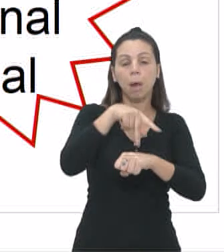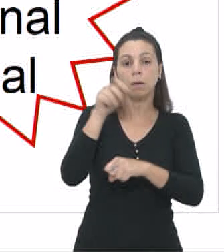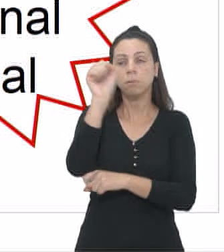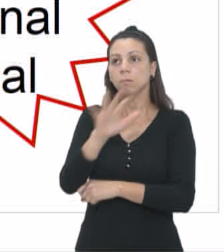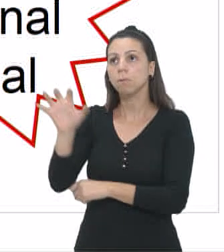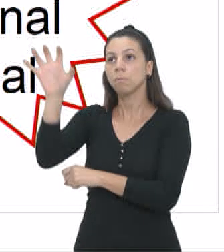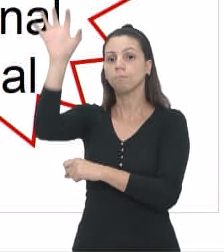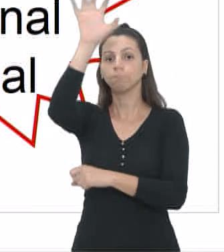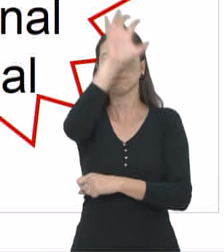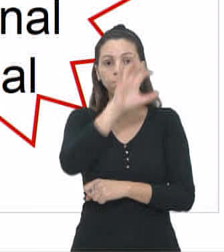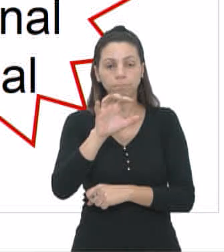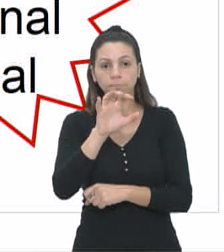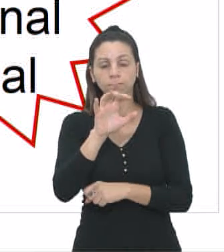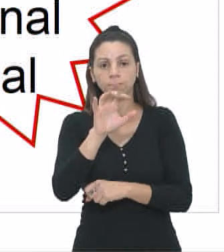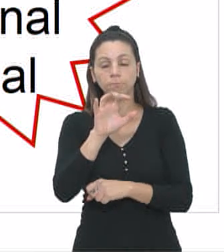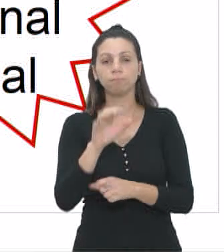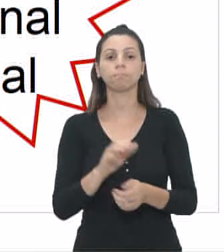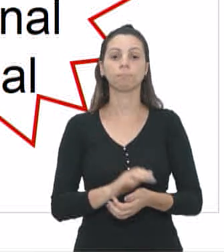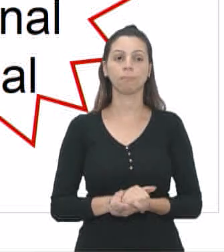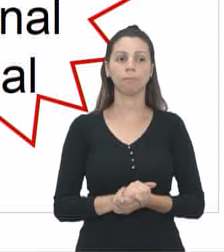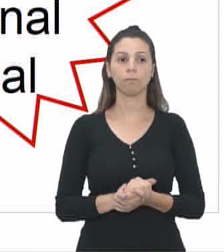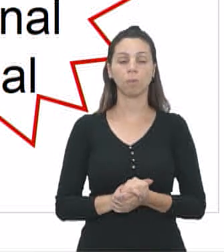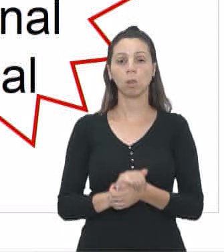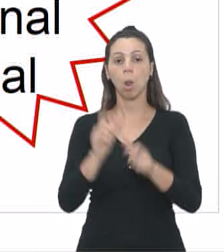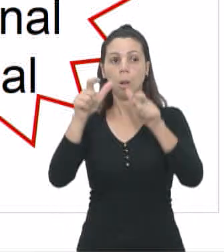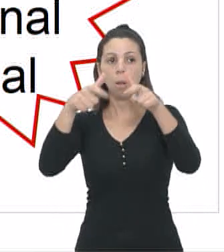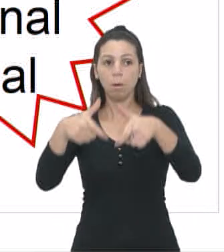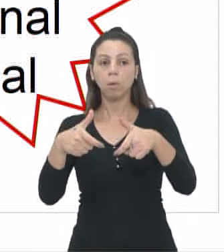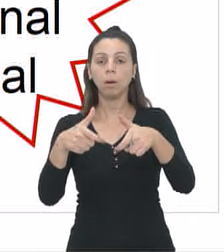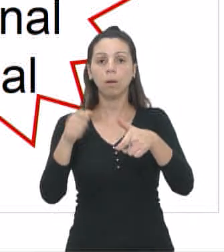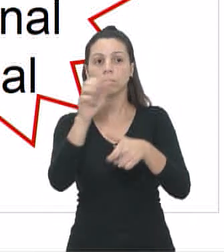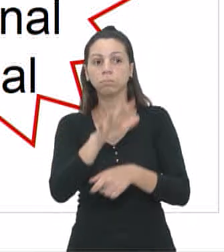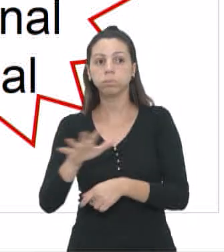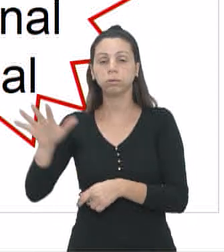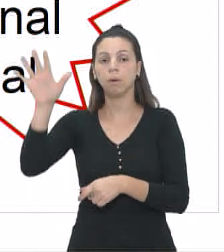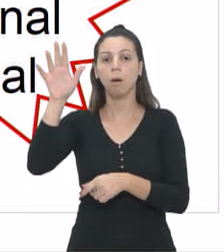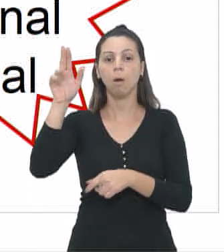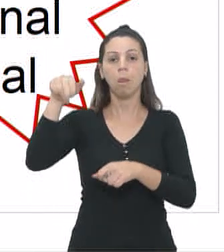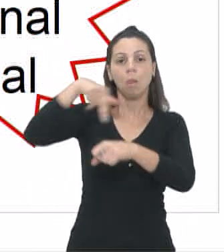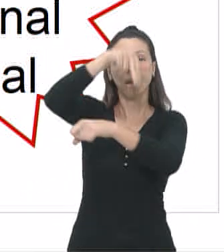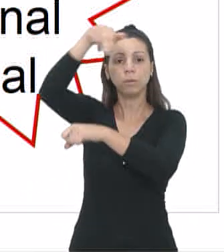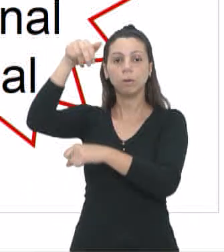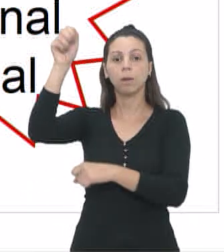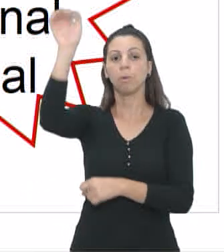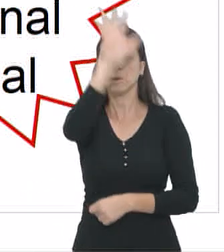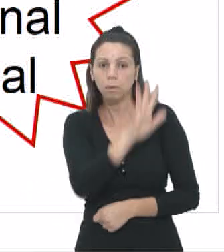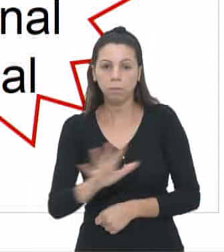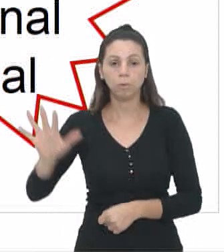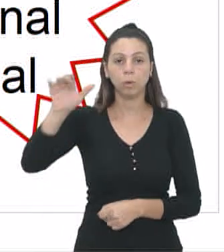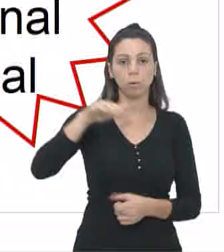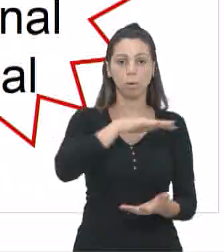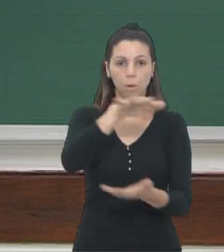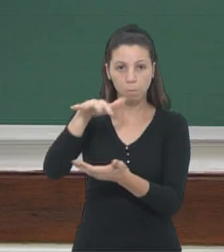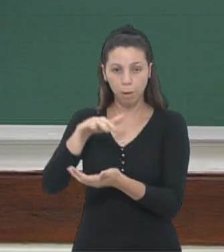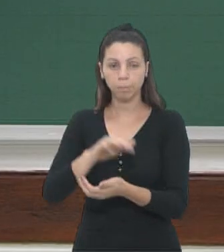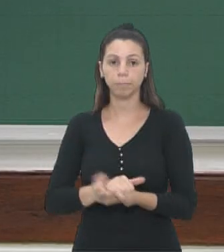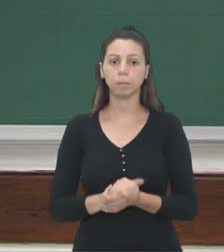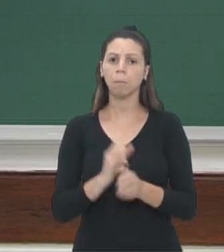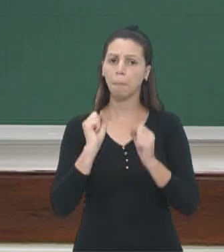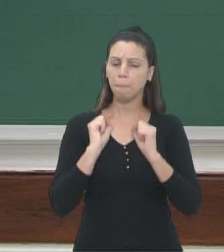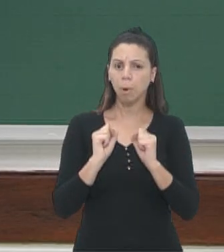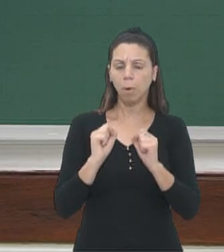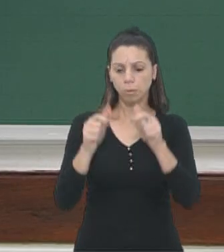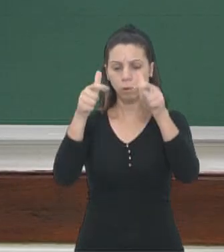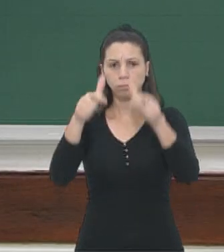essas esferas geográficas, ou ainda local, regional, nacional e global, que a gente pode tratar algo local,